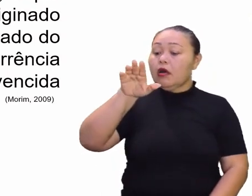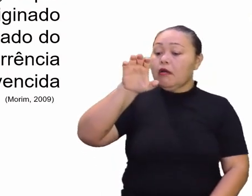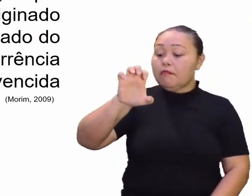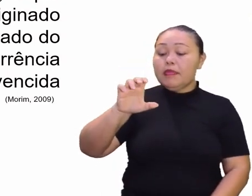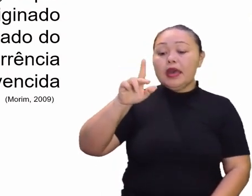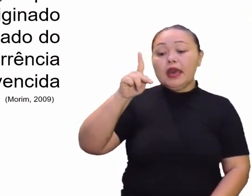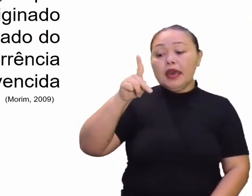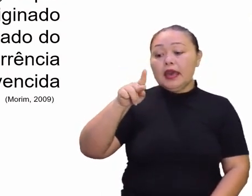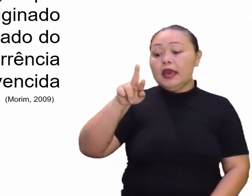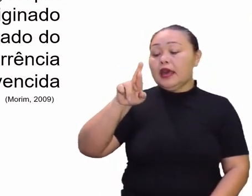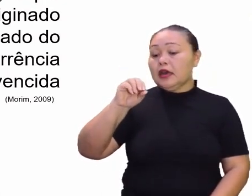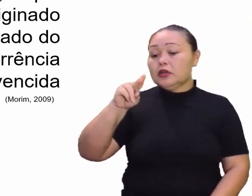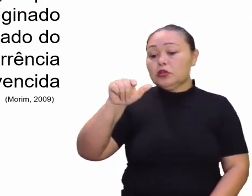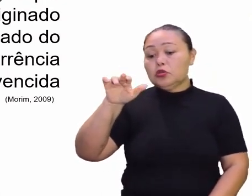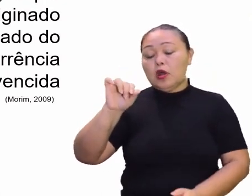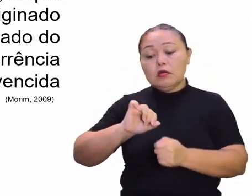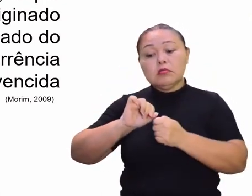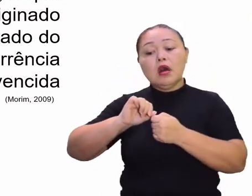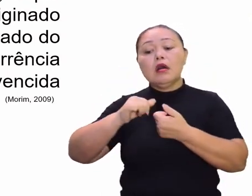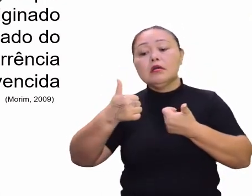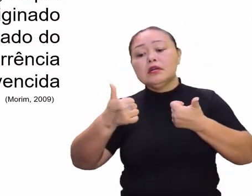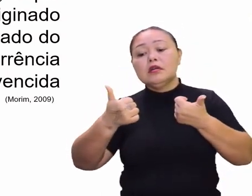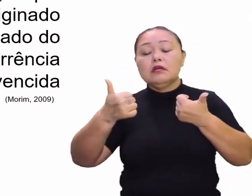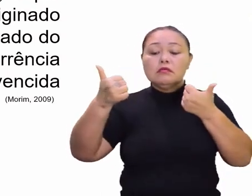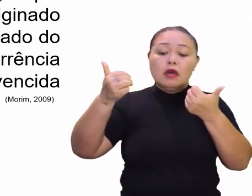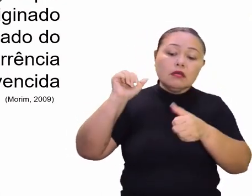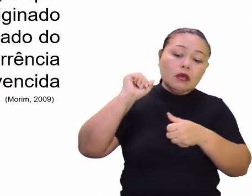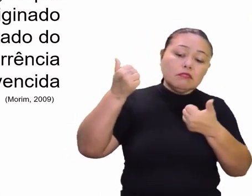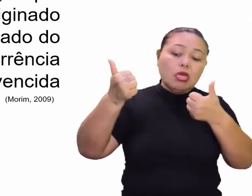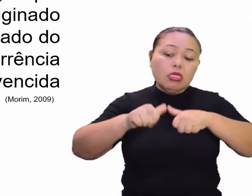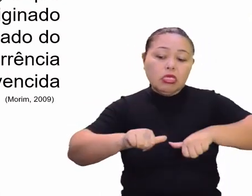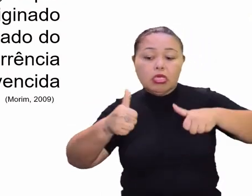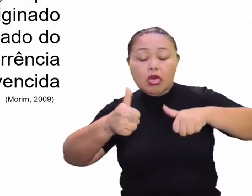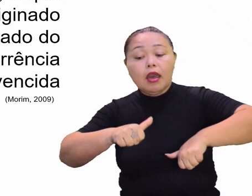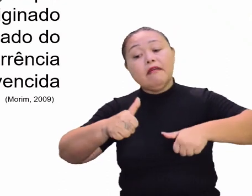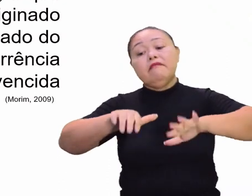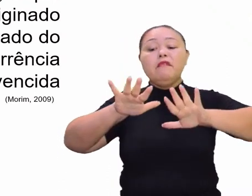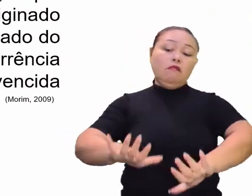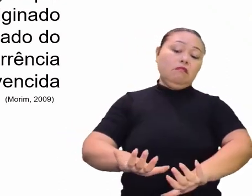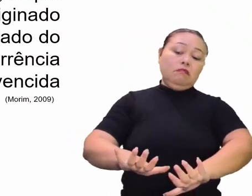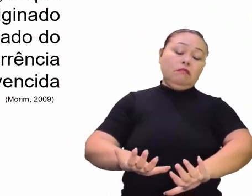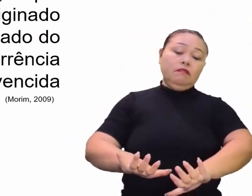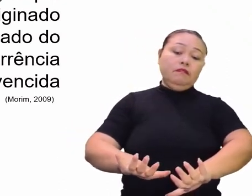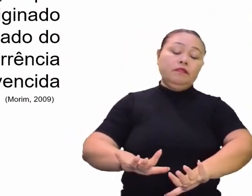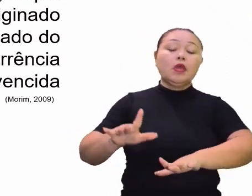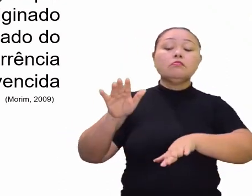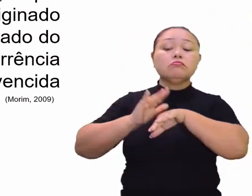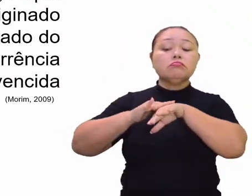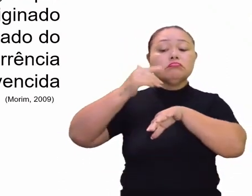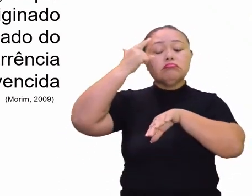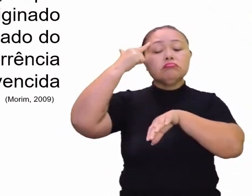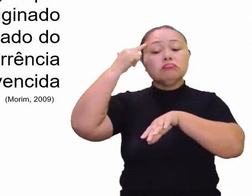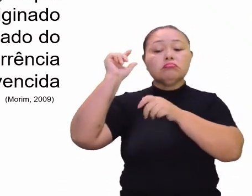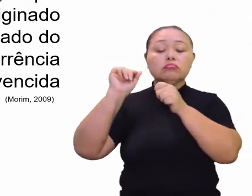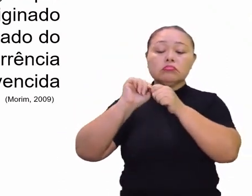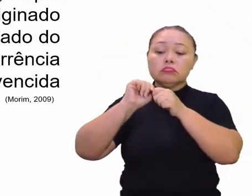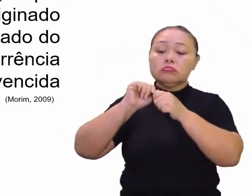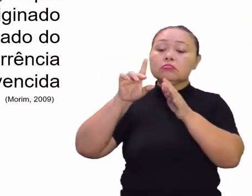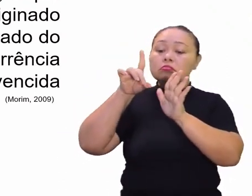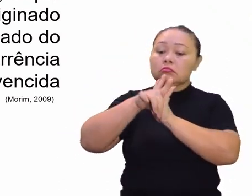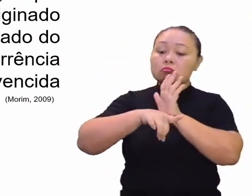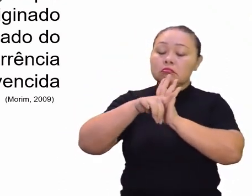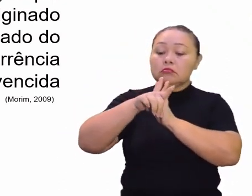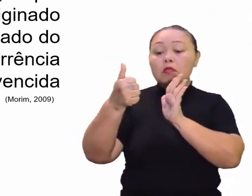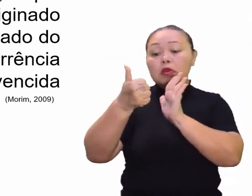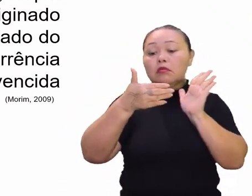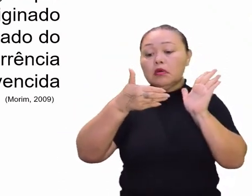Mas aí, por altos e baixos, em sucesso, ela acabou ficando ali pouco direito, porque qual que era a ideia de construir a ferrovia